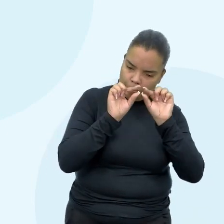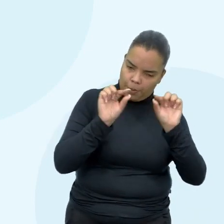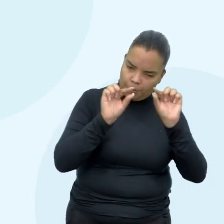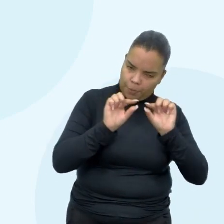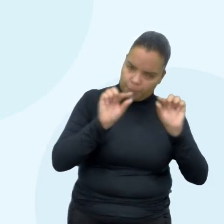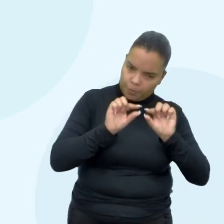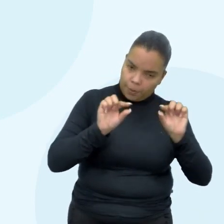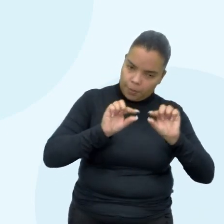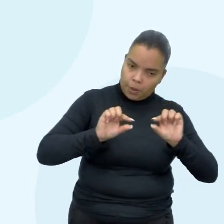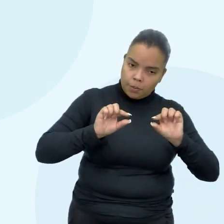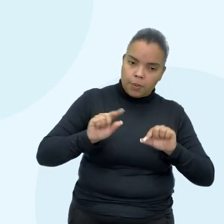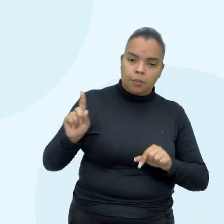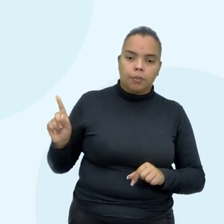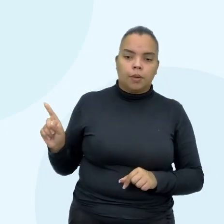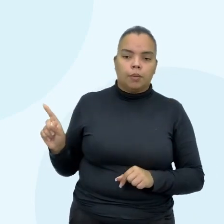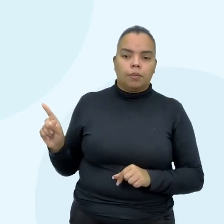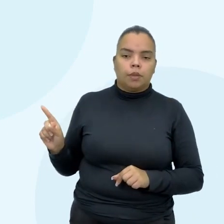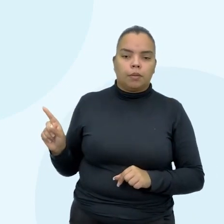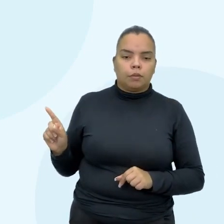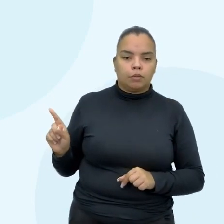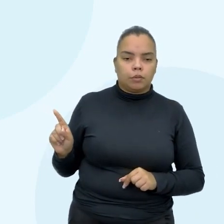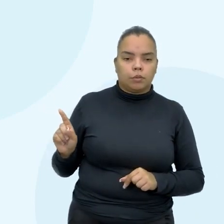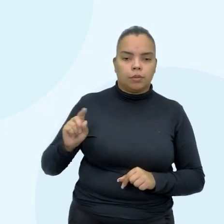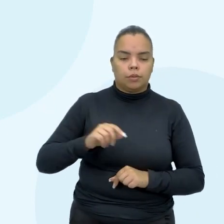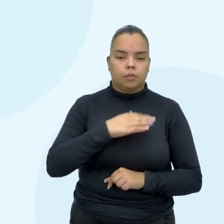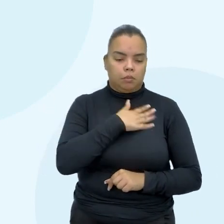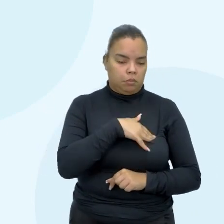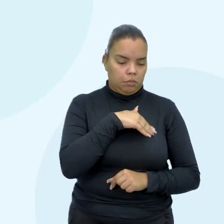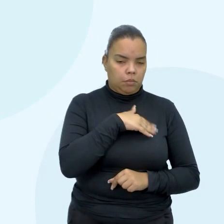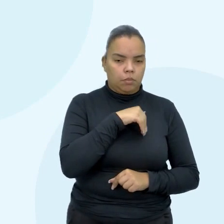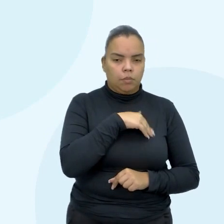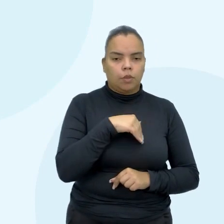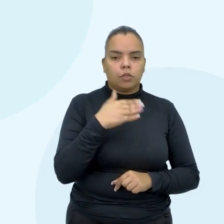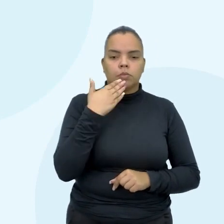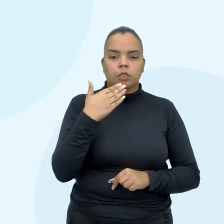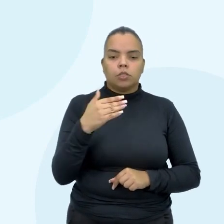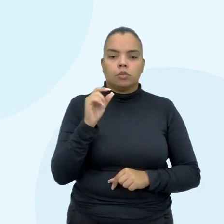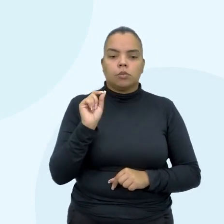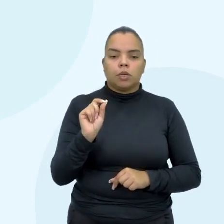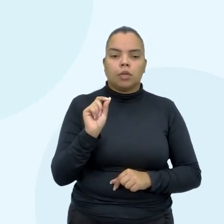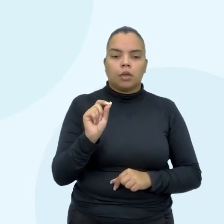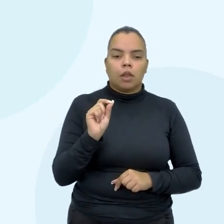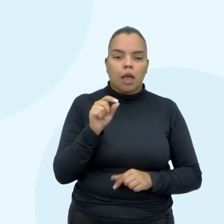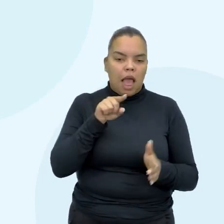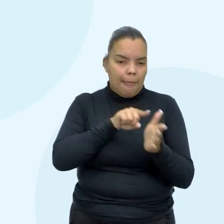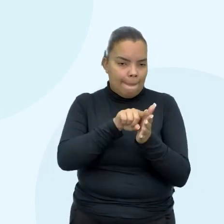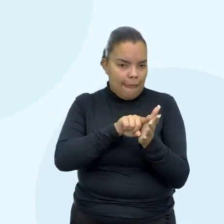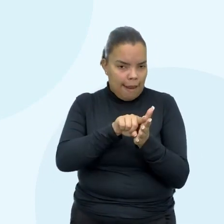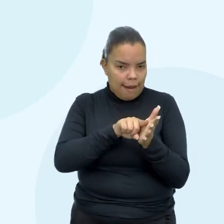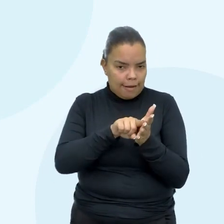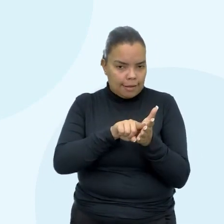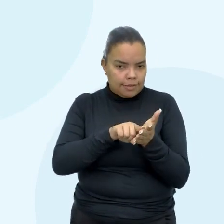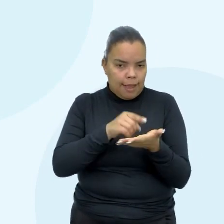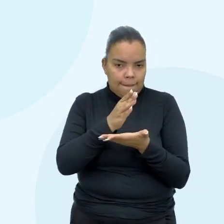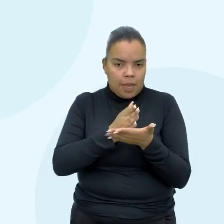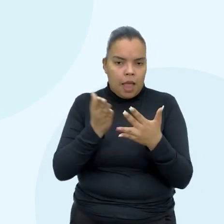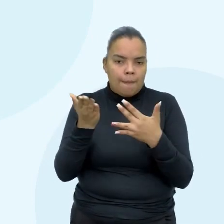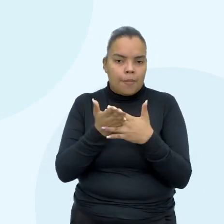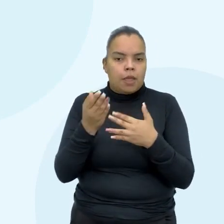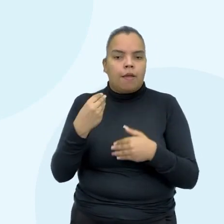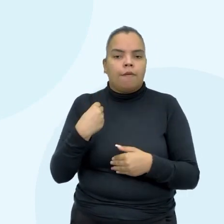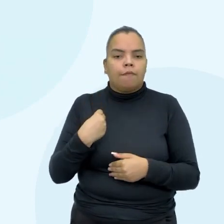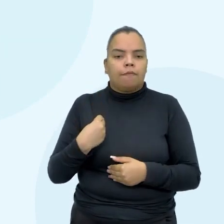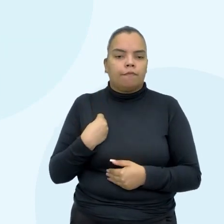a colega já havia falado do acidente de Goiânia, né? Aí nós pedimos para analisar a meia-vida do Césio, né? Que o